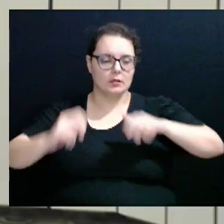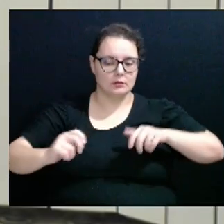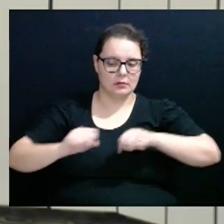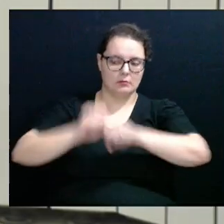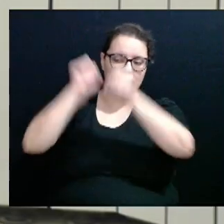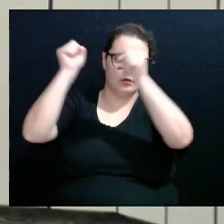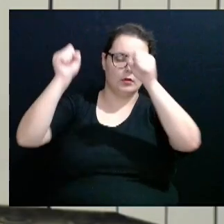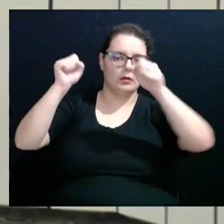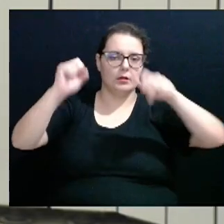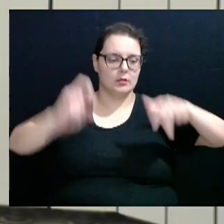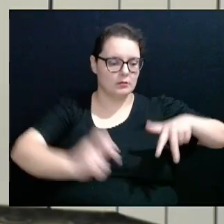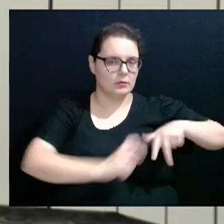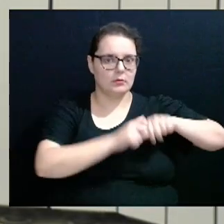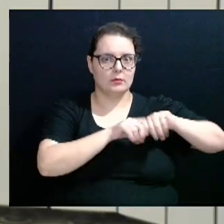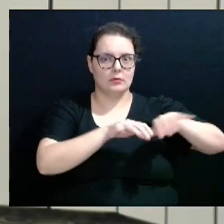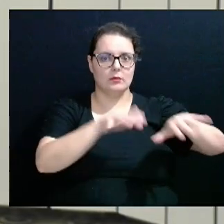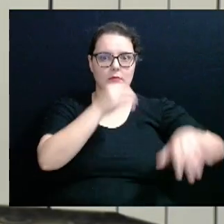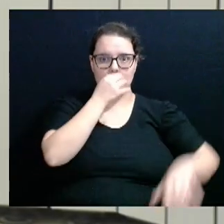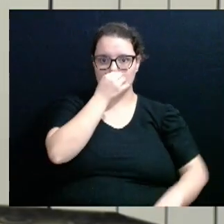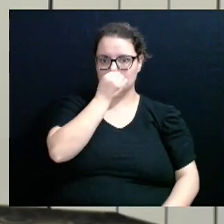comunicação